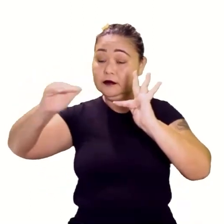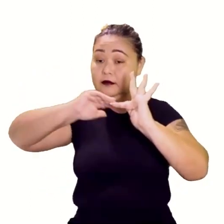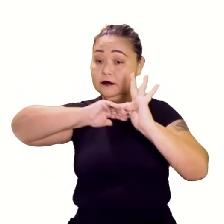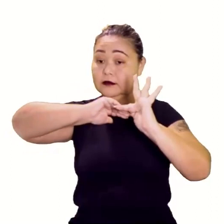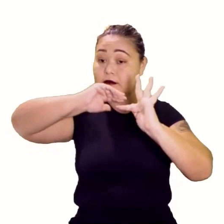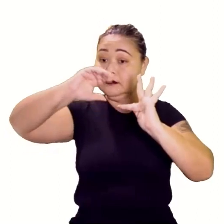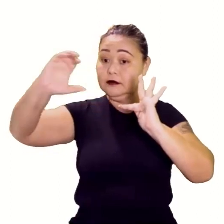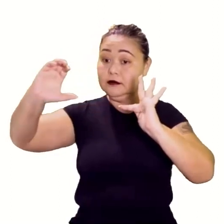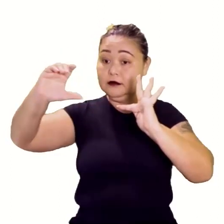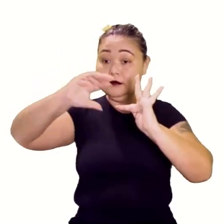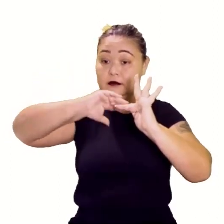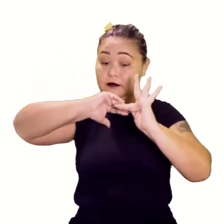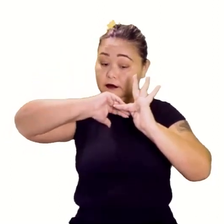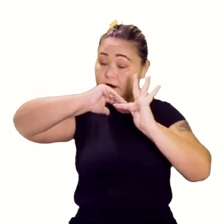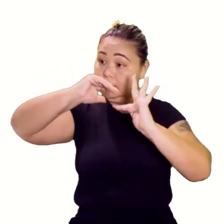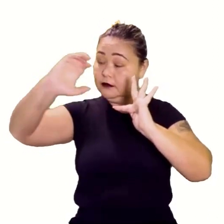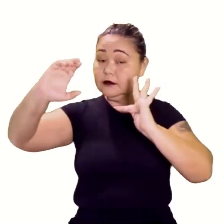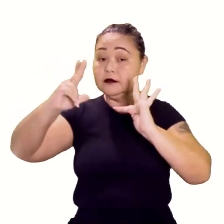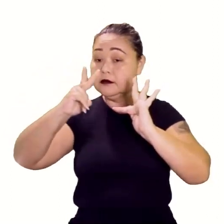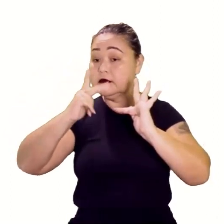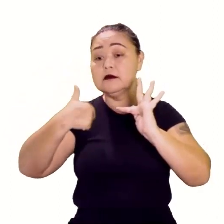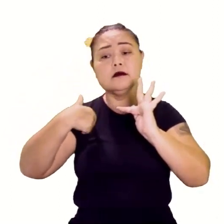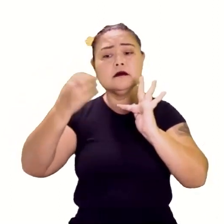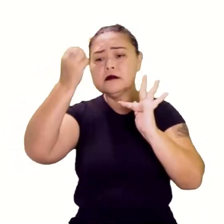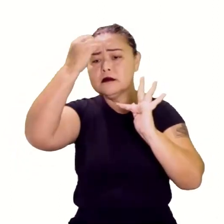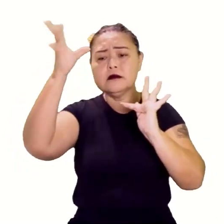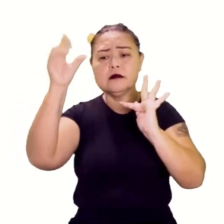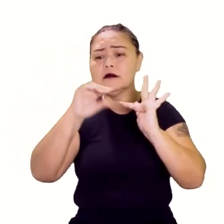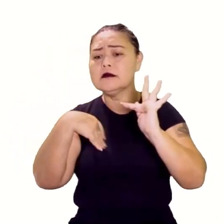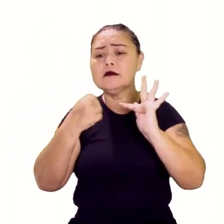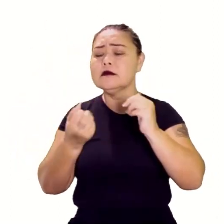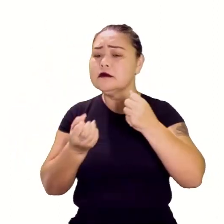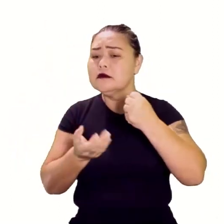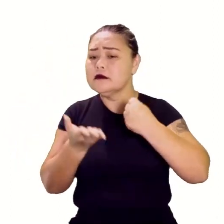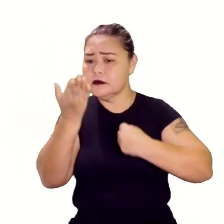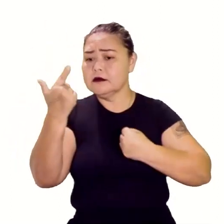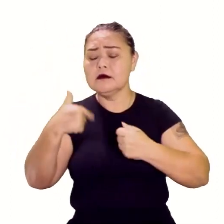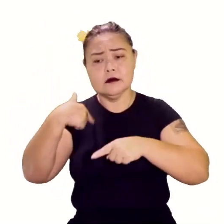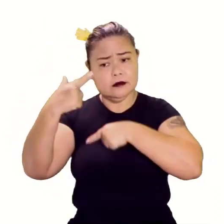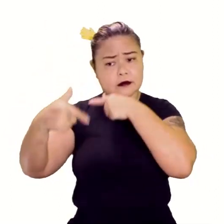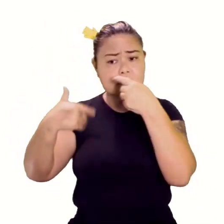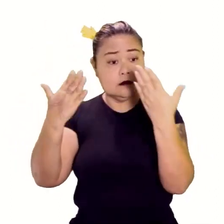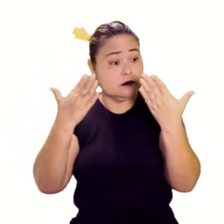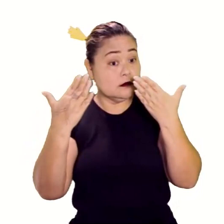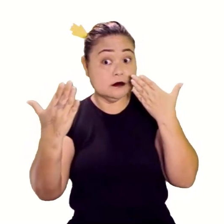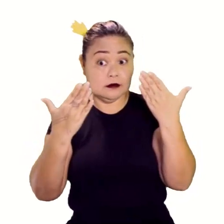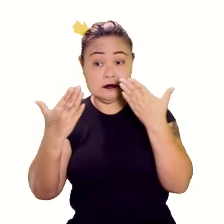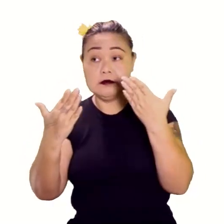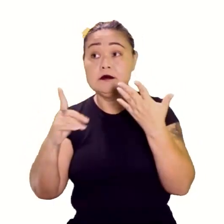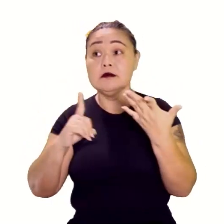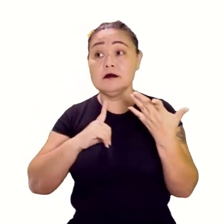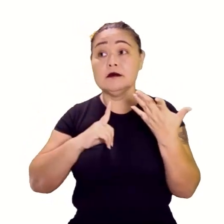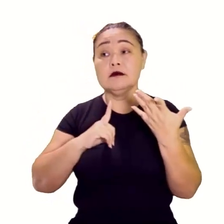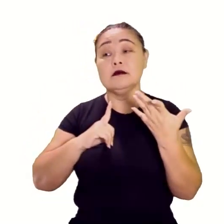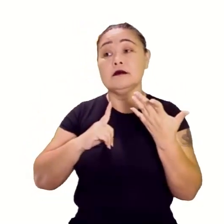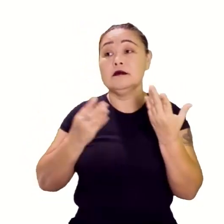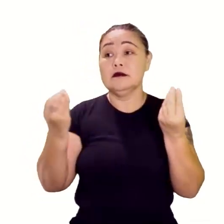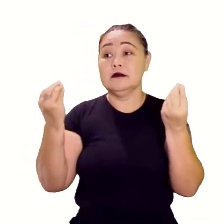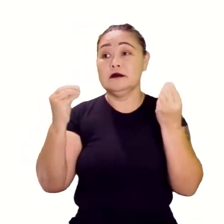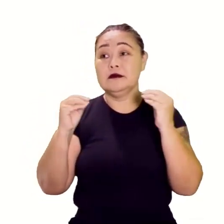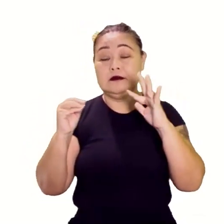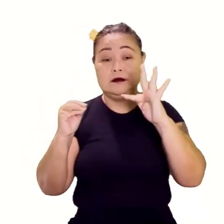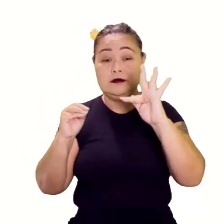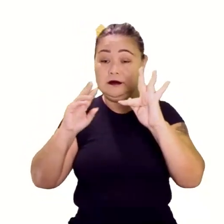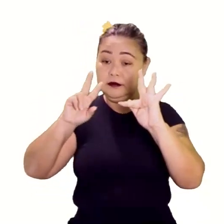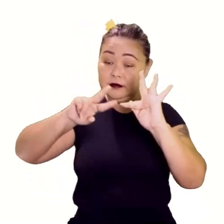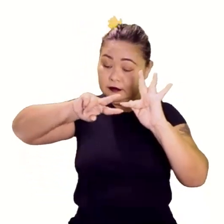falam assim, mas tá bem parecido com a exponencial. Acho que agora eu já nem me lembro mais como é que é a exponencial. Até o final a gente vai ver a comparação entre as duas. É só deitar o gráfico.